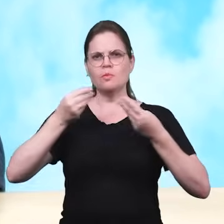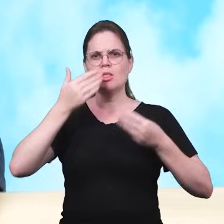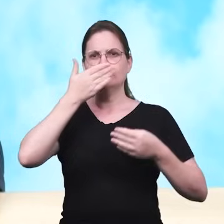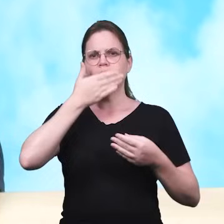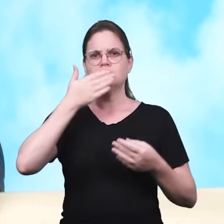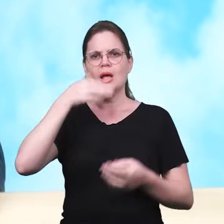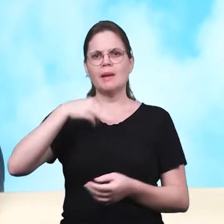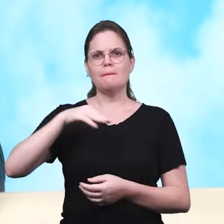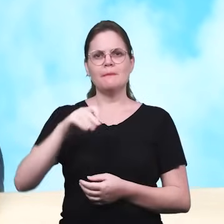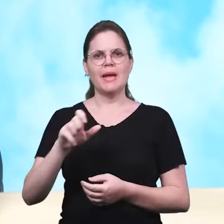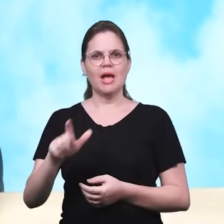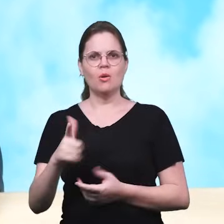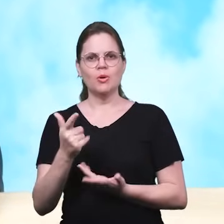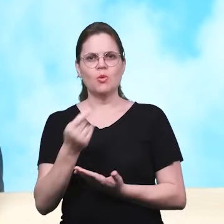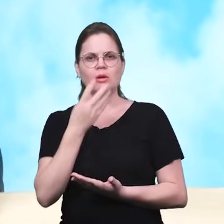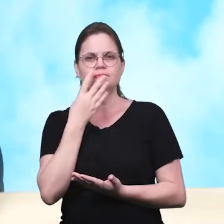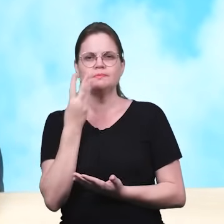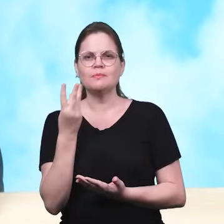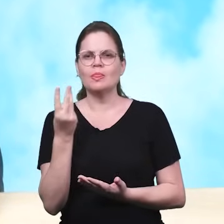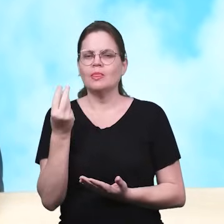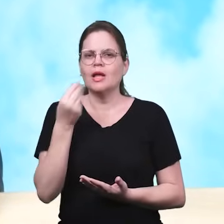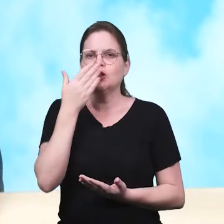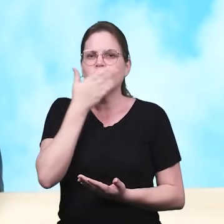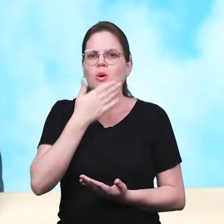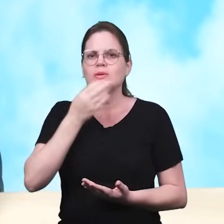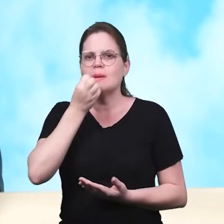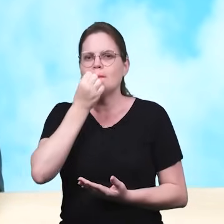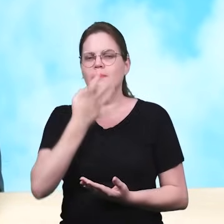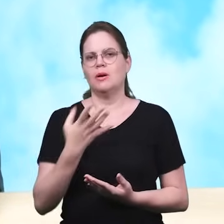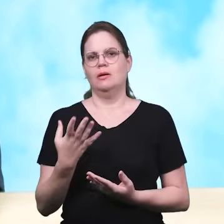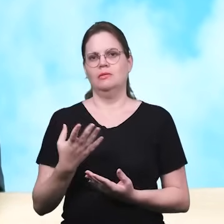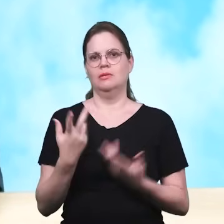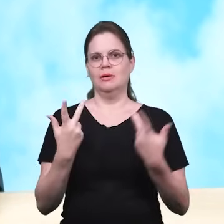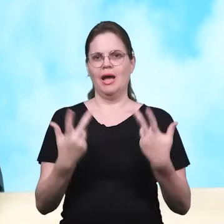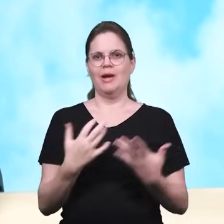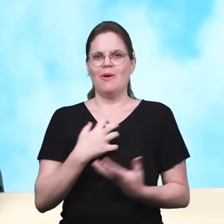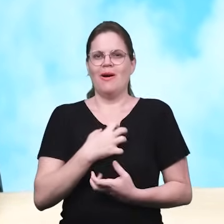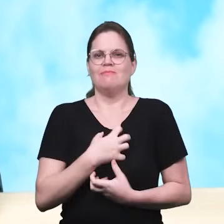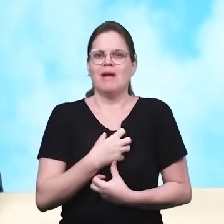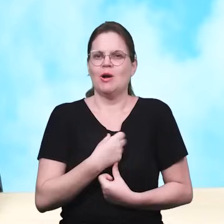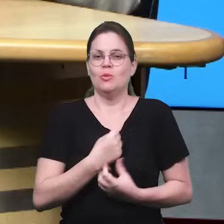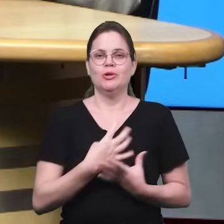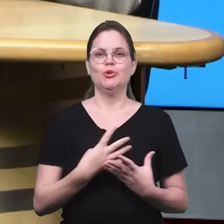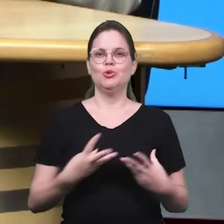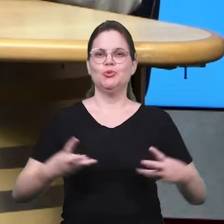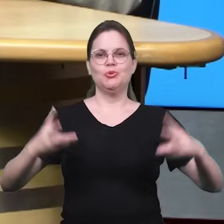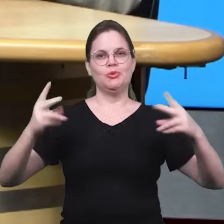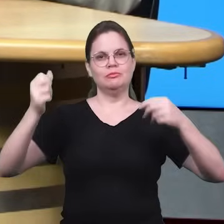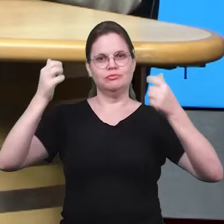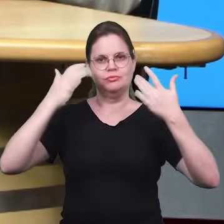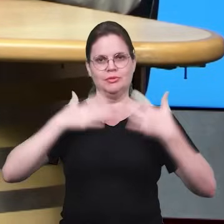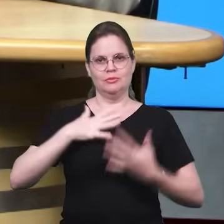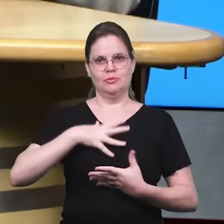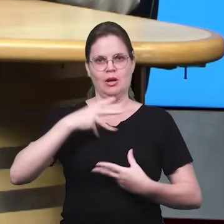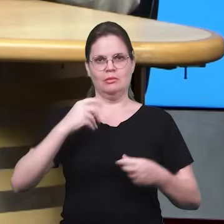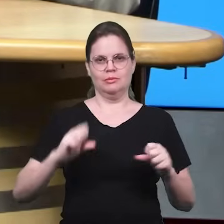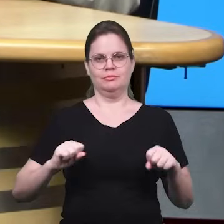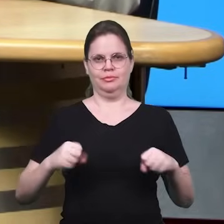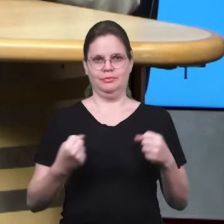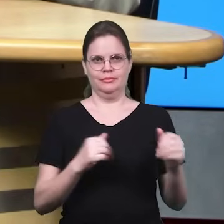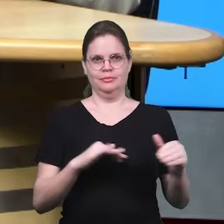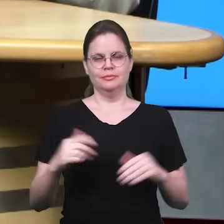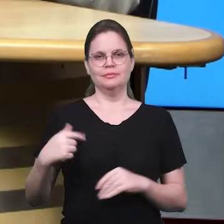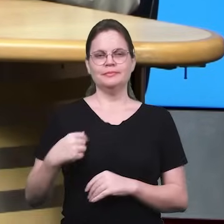amargura, acabou a sua fome. Ele vai alimentar a sua alma. Interessante. Então fica bem claro aqui